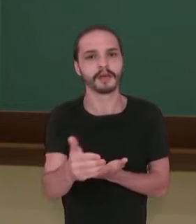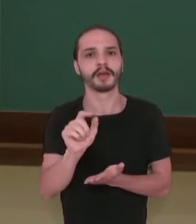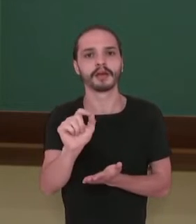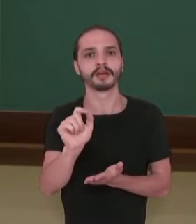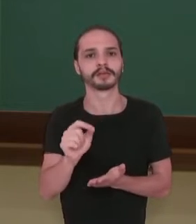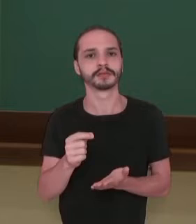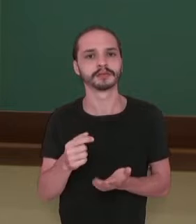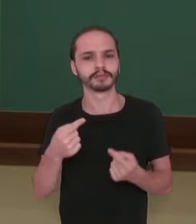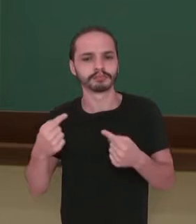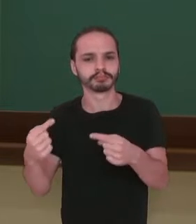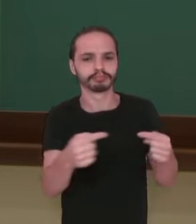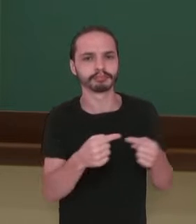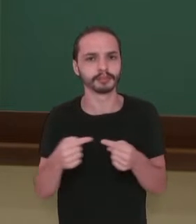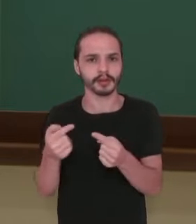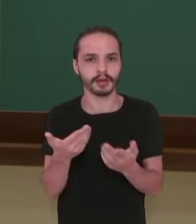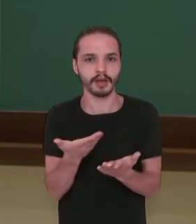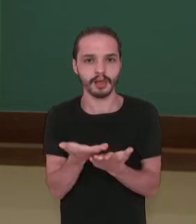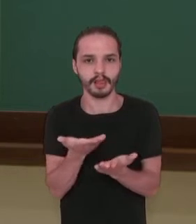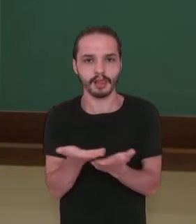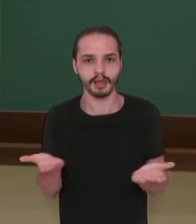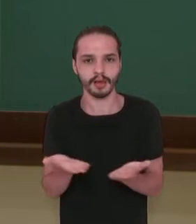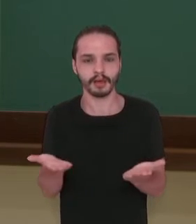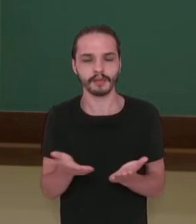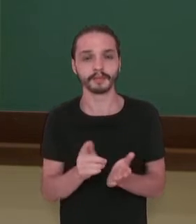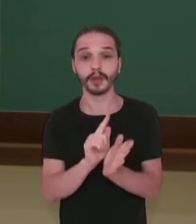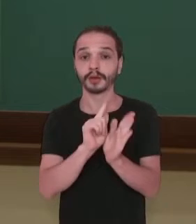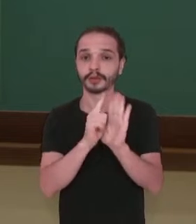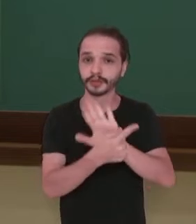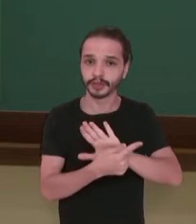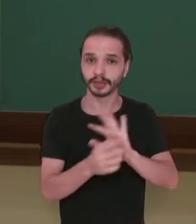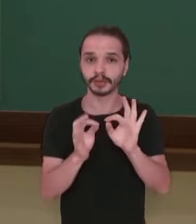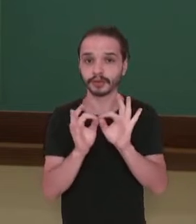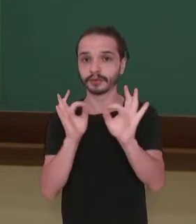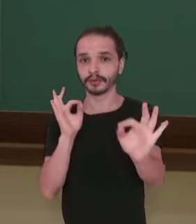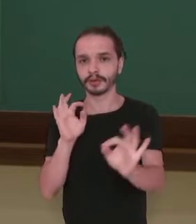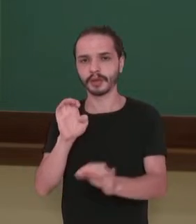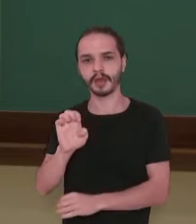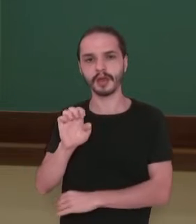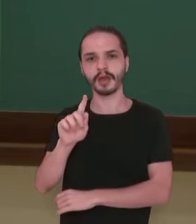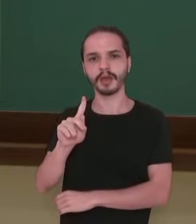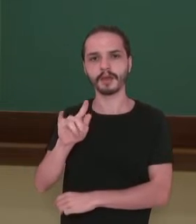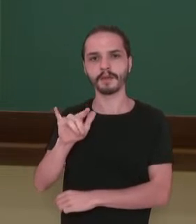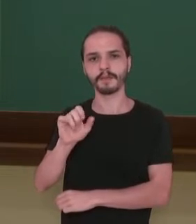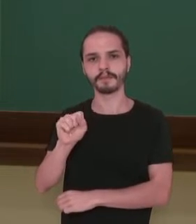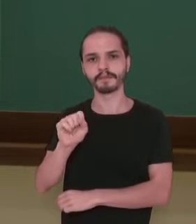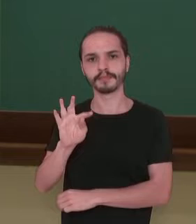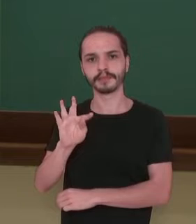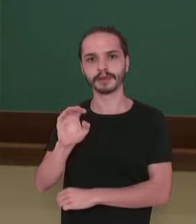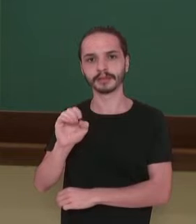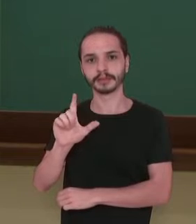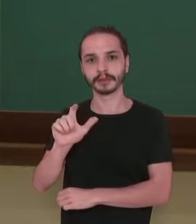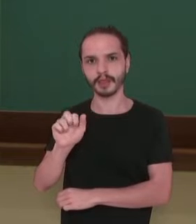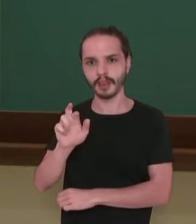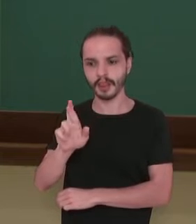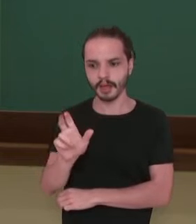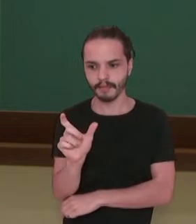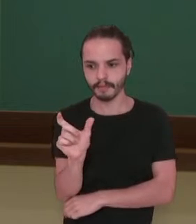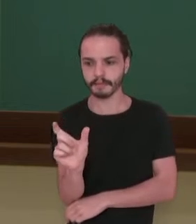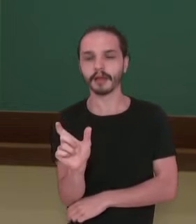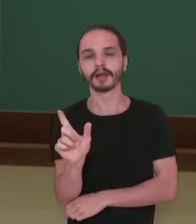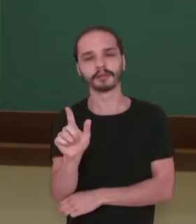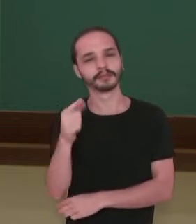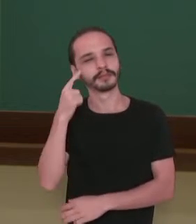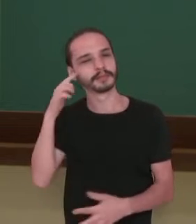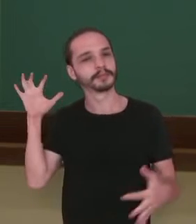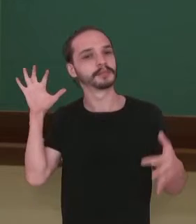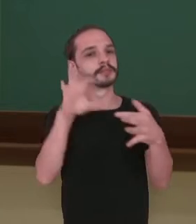aquecer as discussões dessa aula. Então, o gênero epistolar é uma palavra nova para vocês. Quando vocês virem essa palavra, vocês